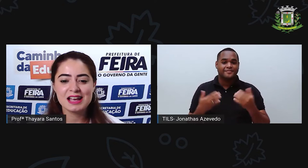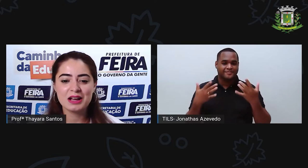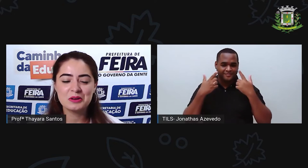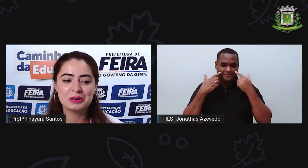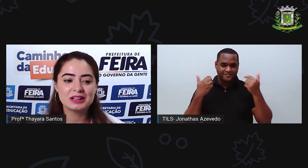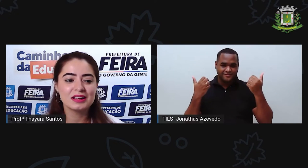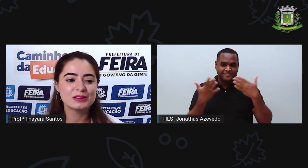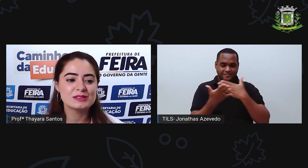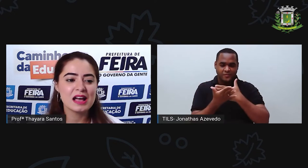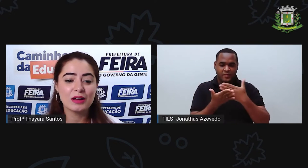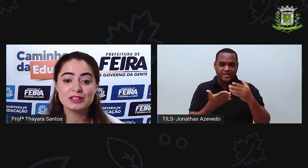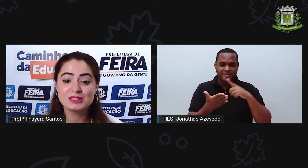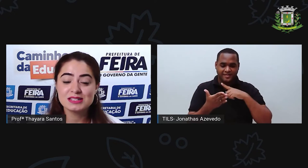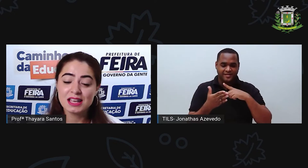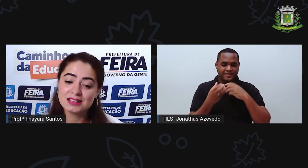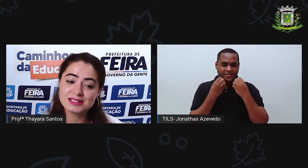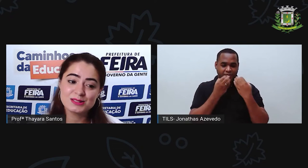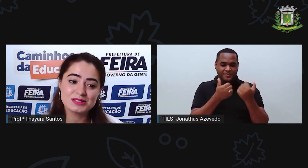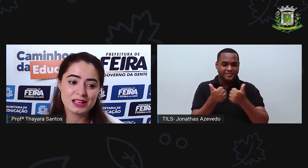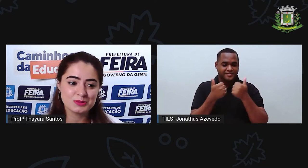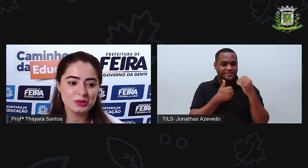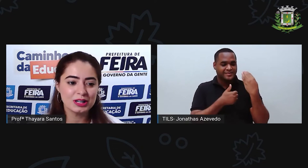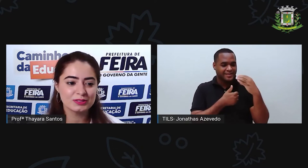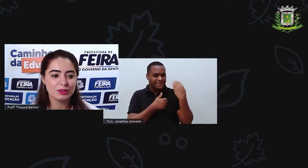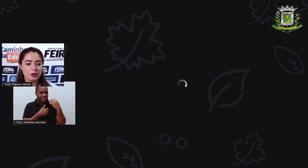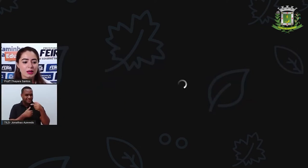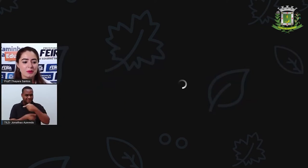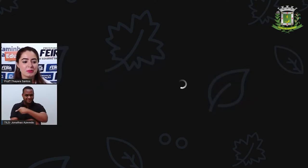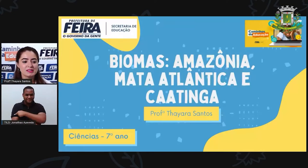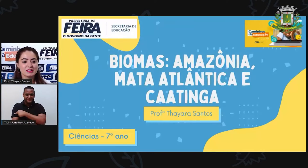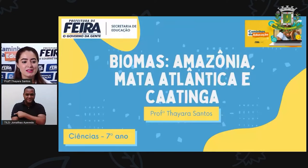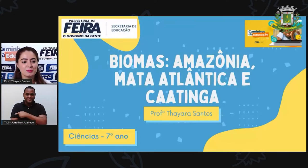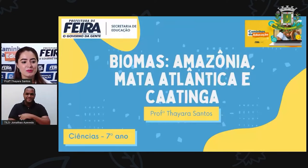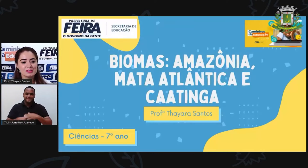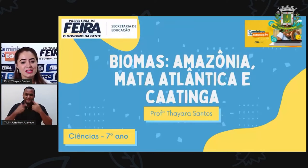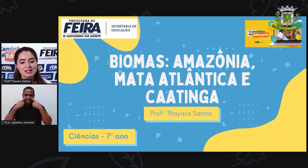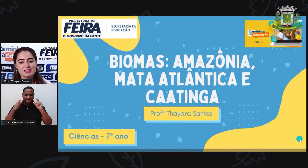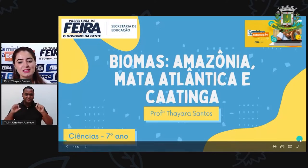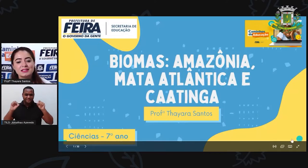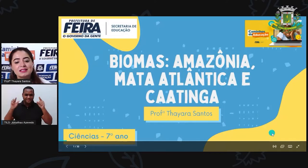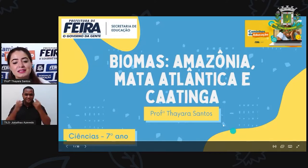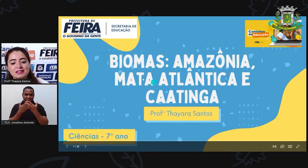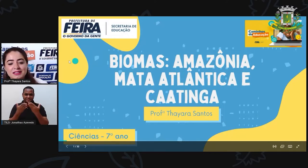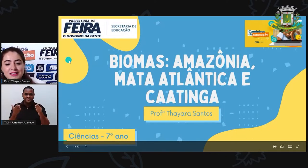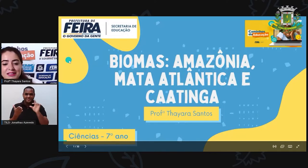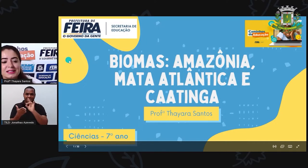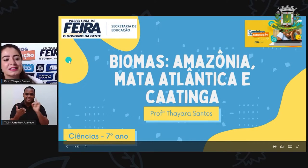lá iniciar agora a nossa aula de ciências do sétimo ano. Vou colocar minha apresentação para vocês.